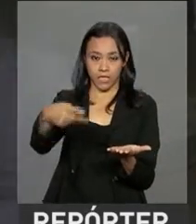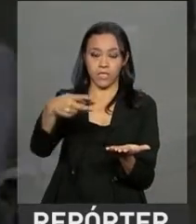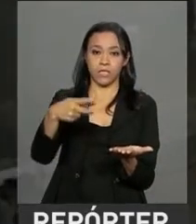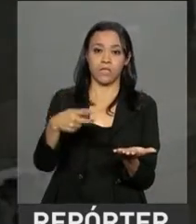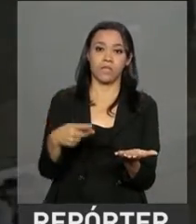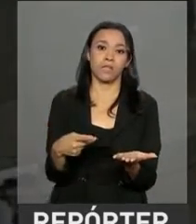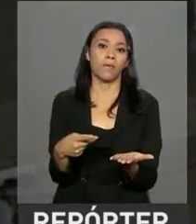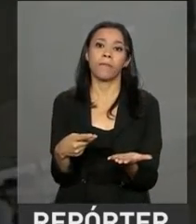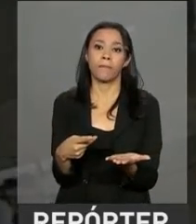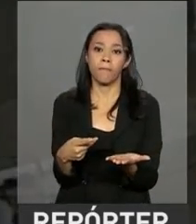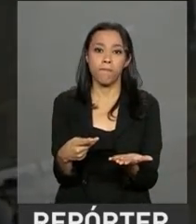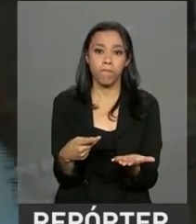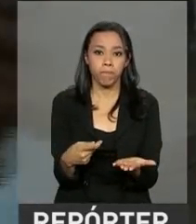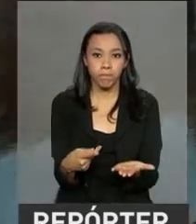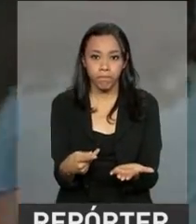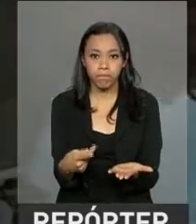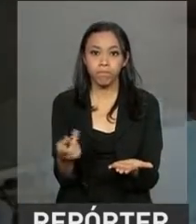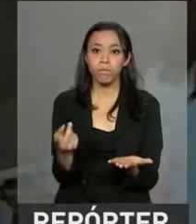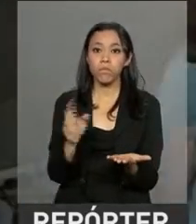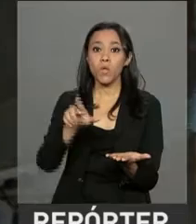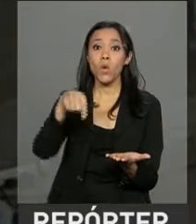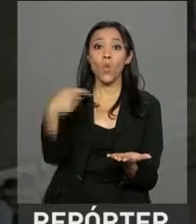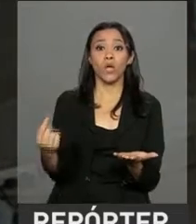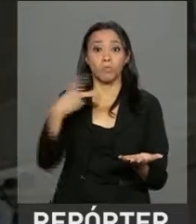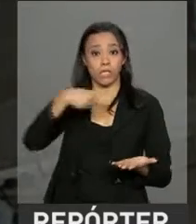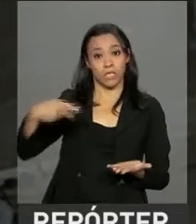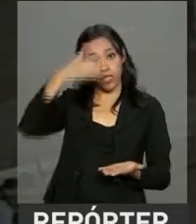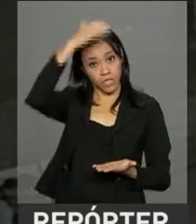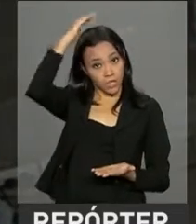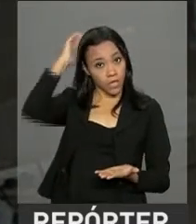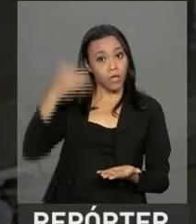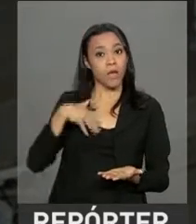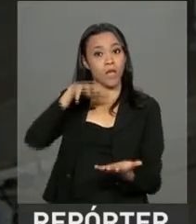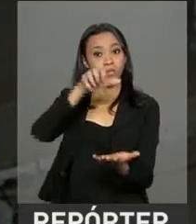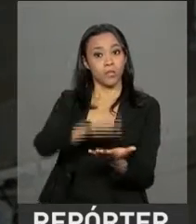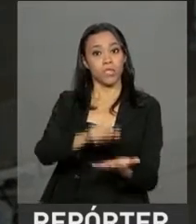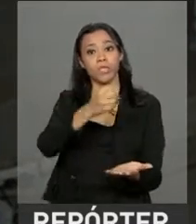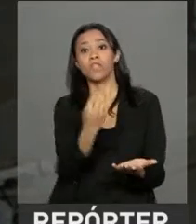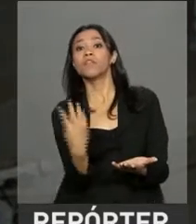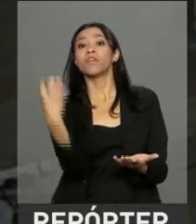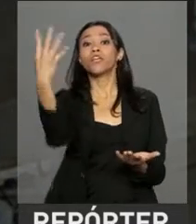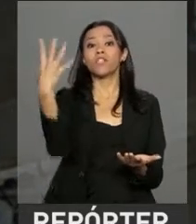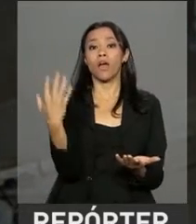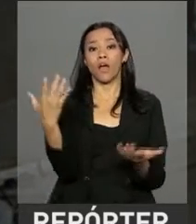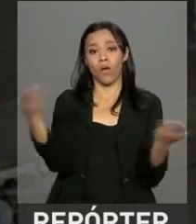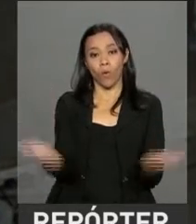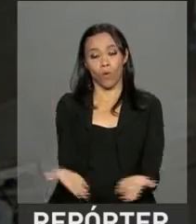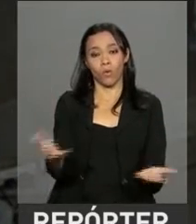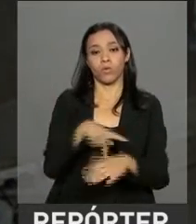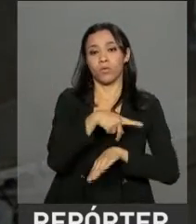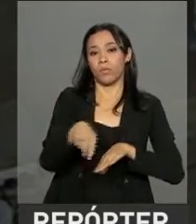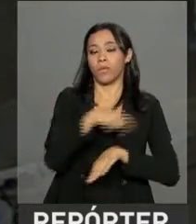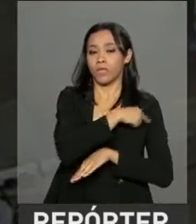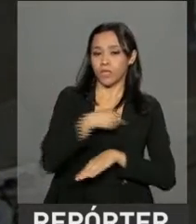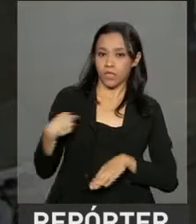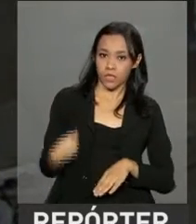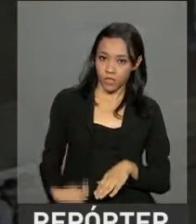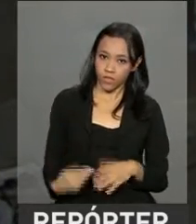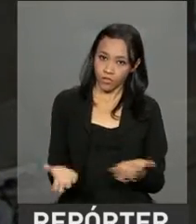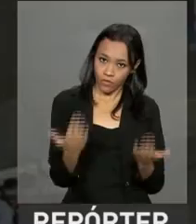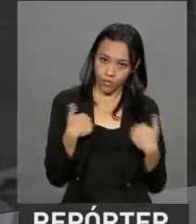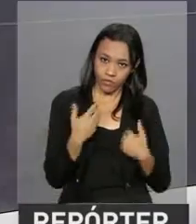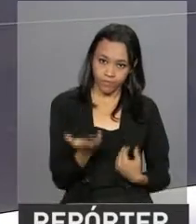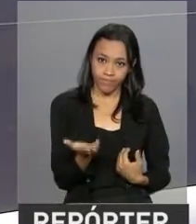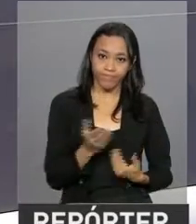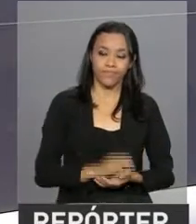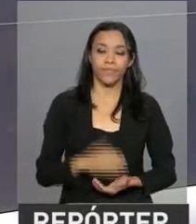o presidente Michel Temer deixar o país, né, que está prevista uma viagem ainda hoje para a China. Volto com você,